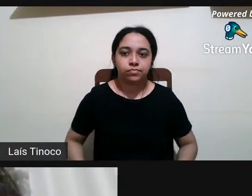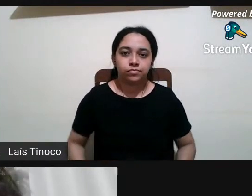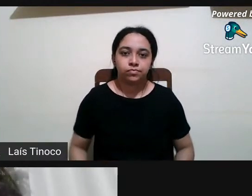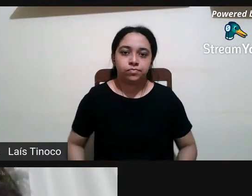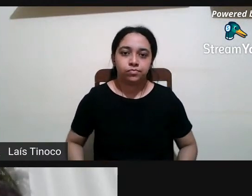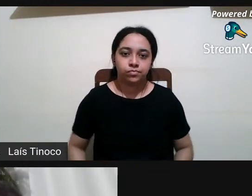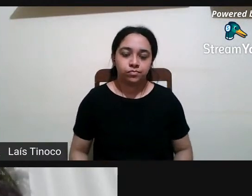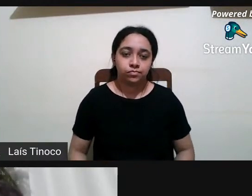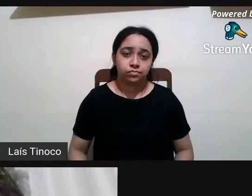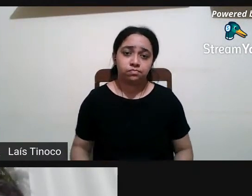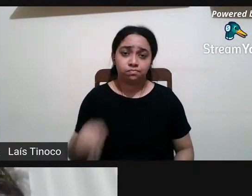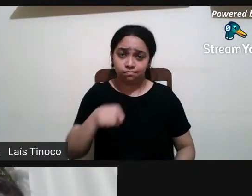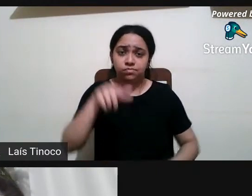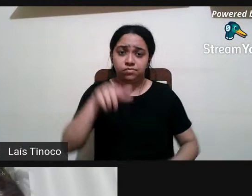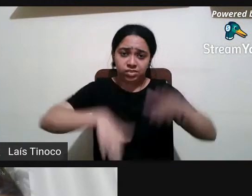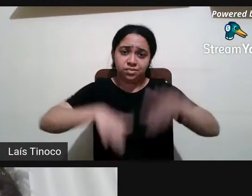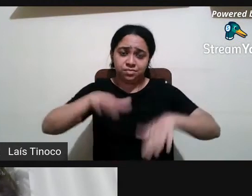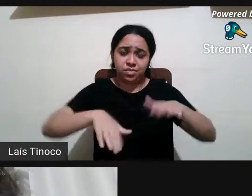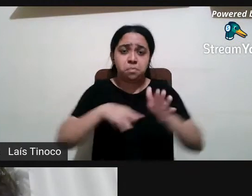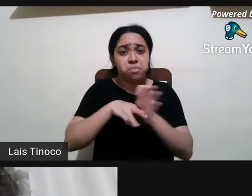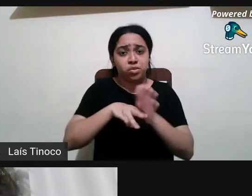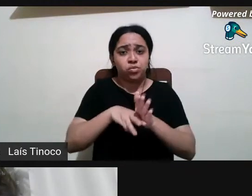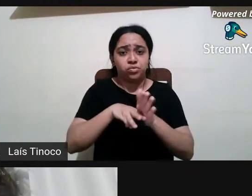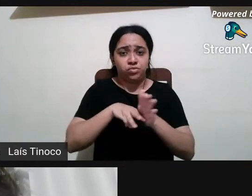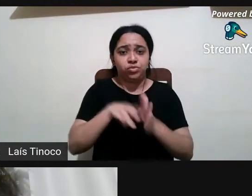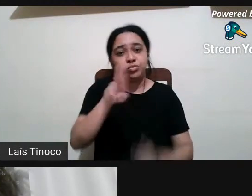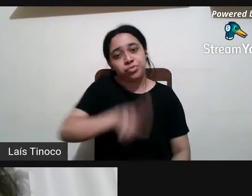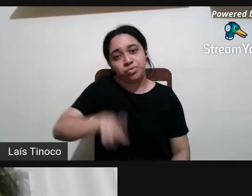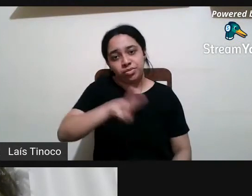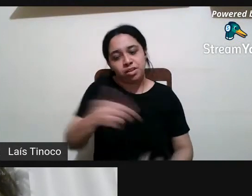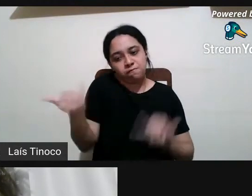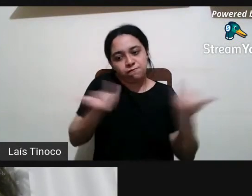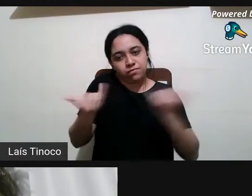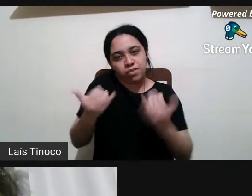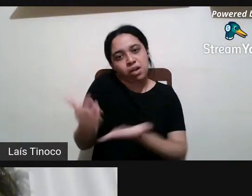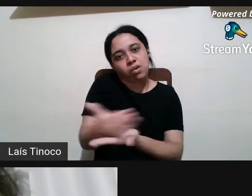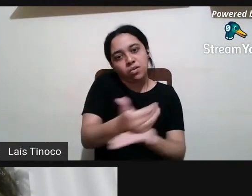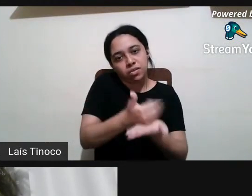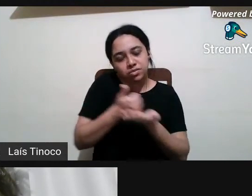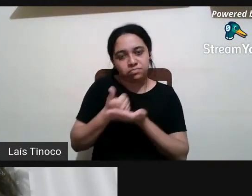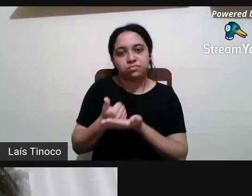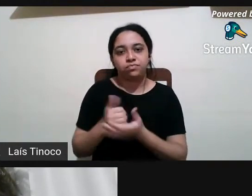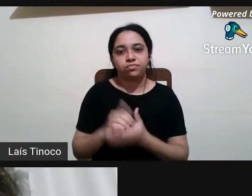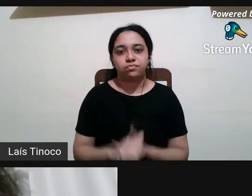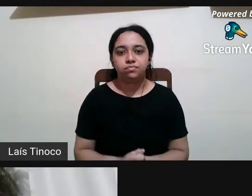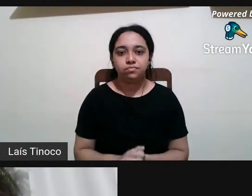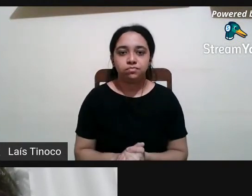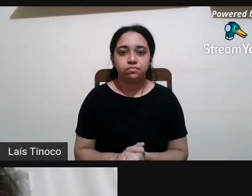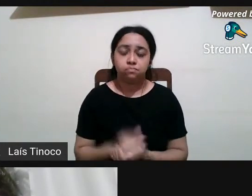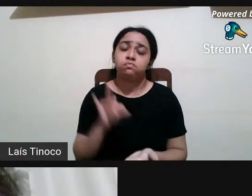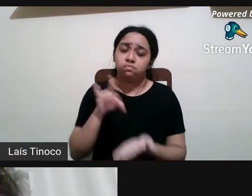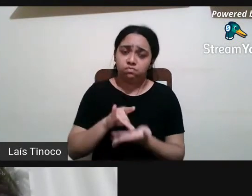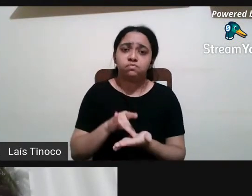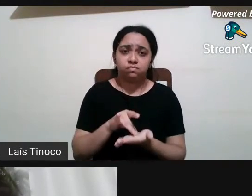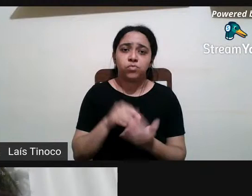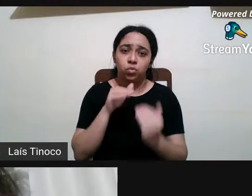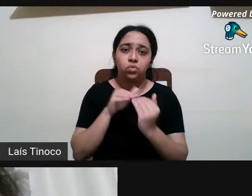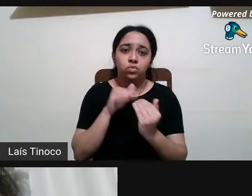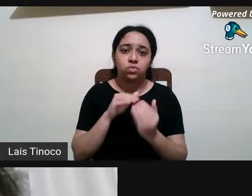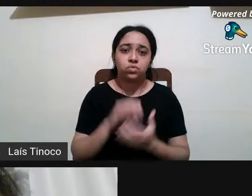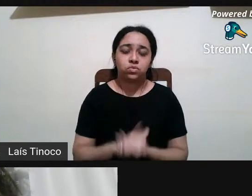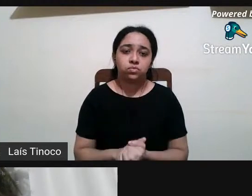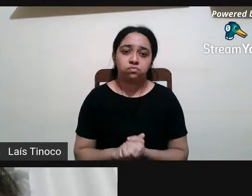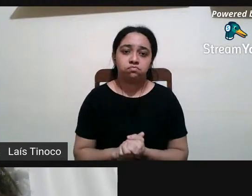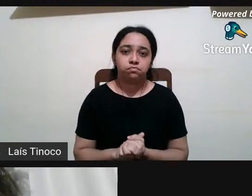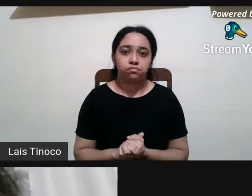Depende muito da metodologia aplicada, né, nessa tomada de dados, né? Então, exatamente. Realmente, isso é muito amplo, né? Aqui